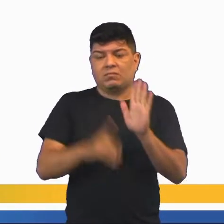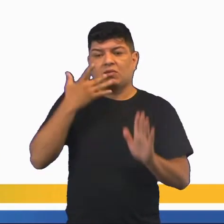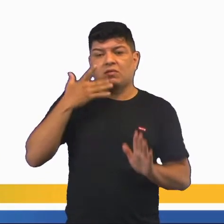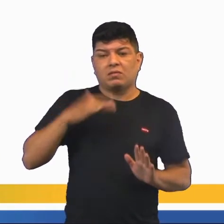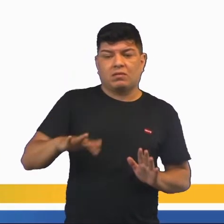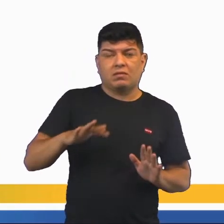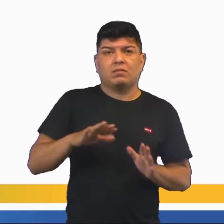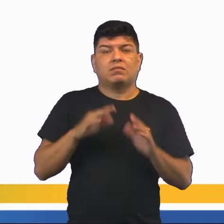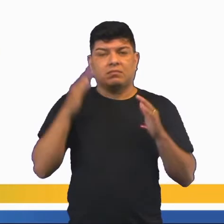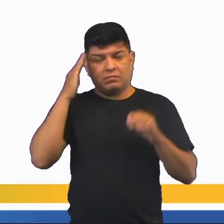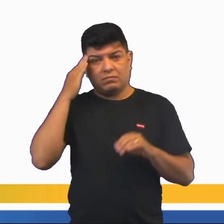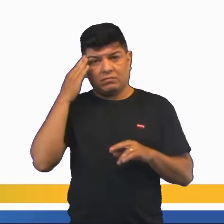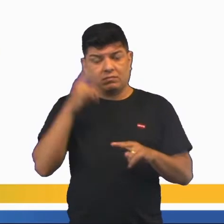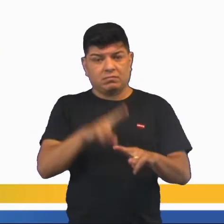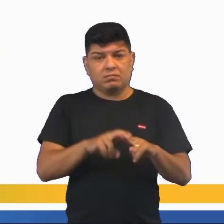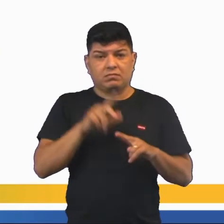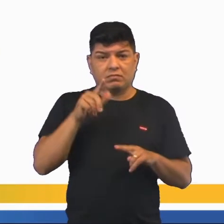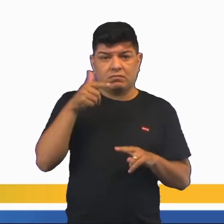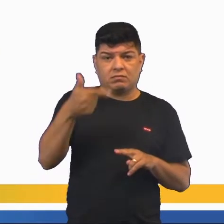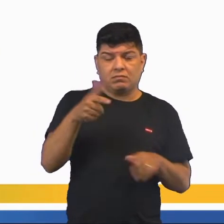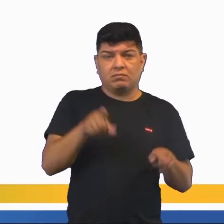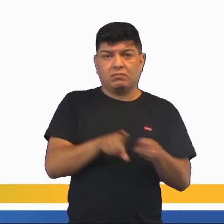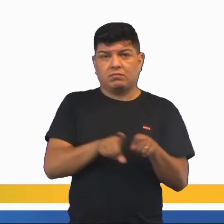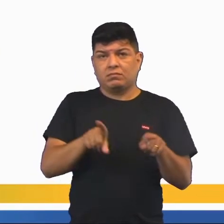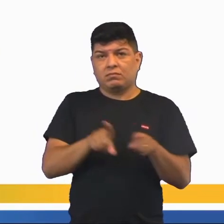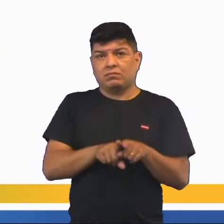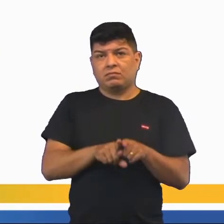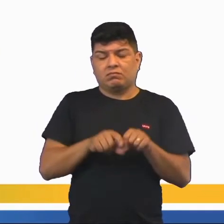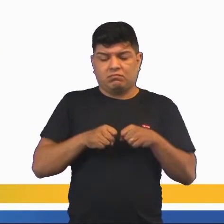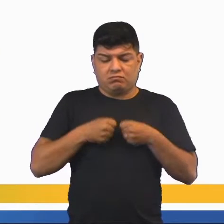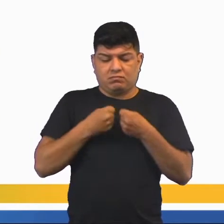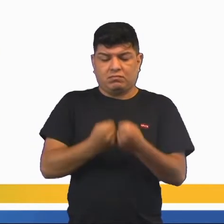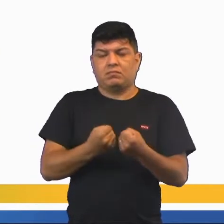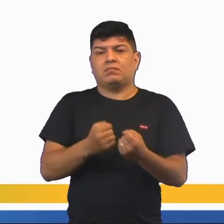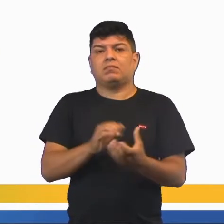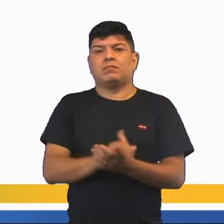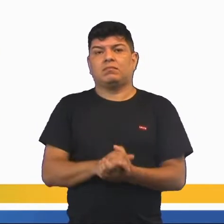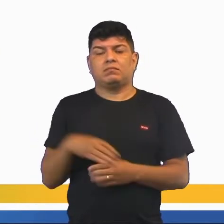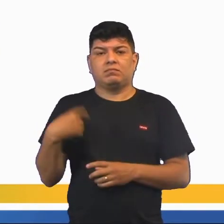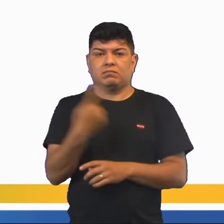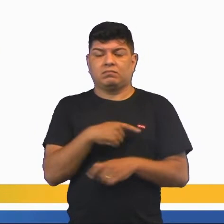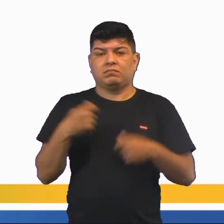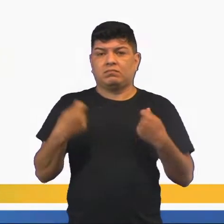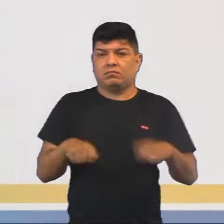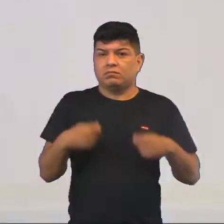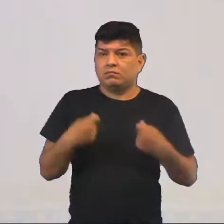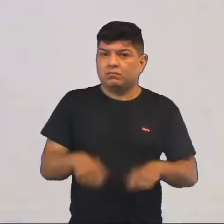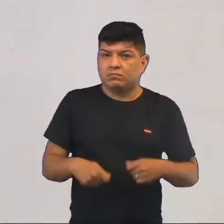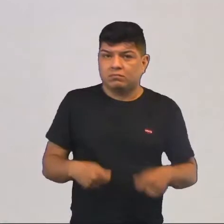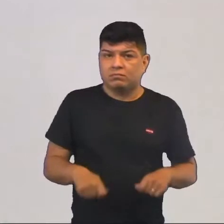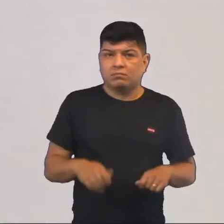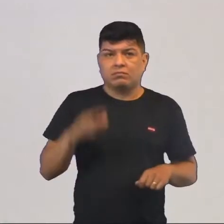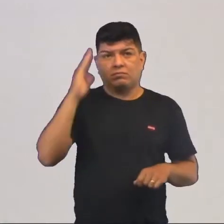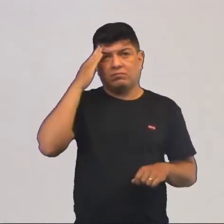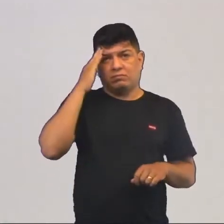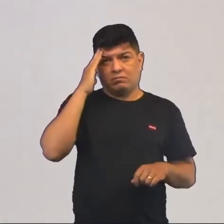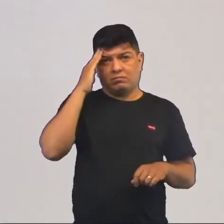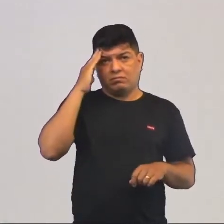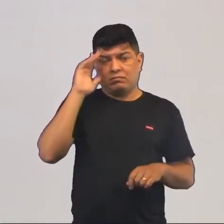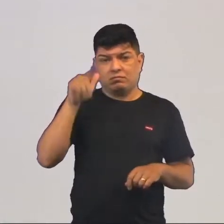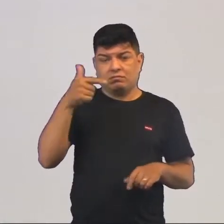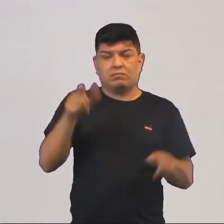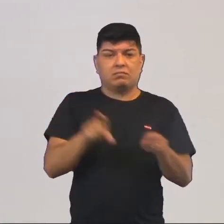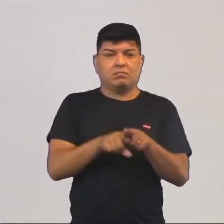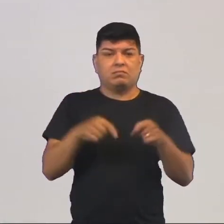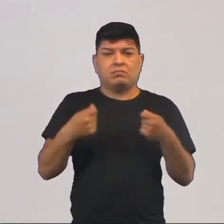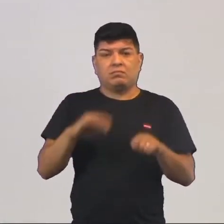criança, entendeu? Então é um outro esforço que a gente precisa entender, uma outra área